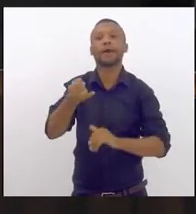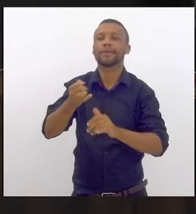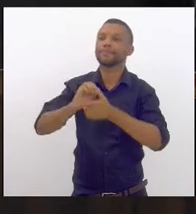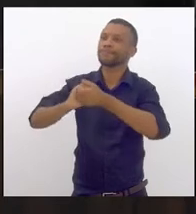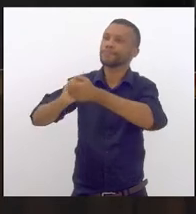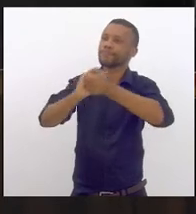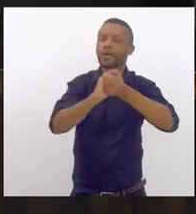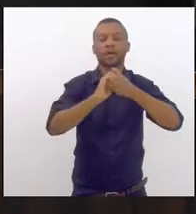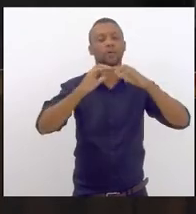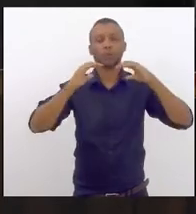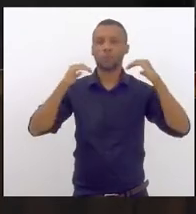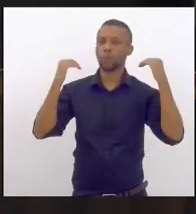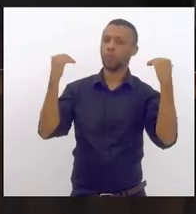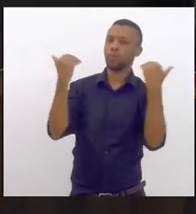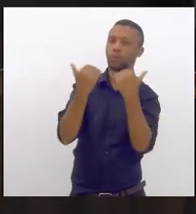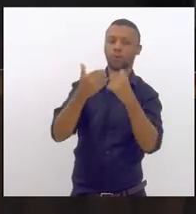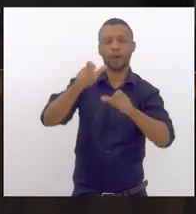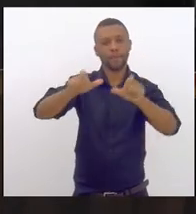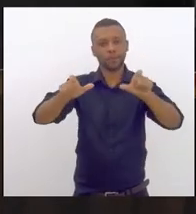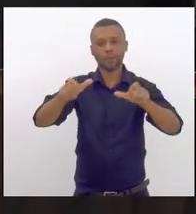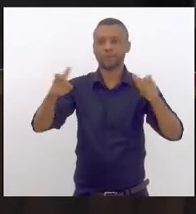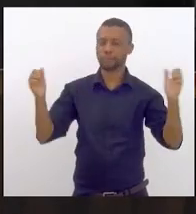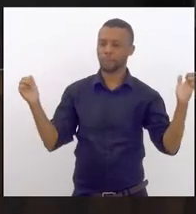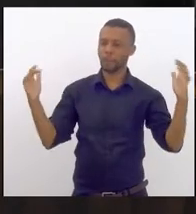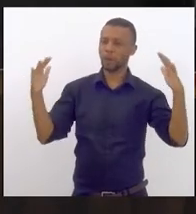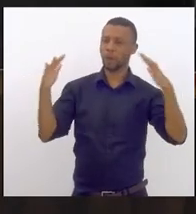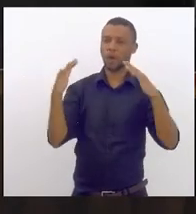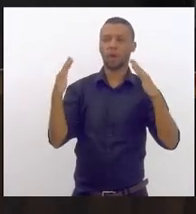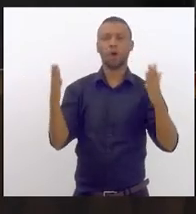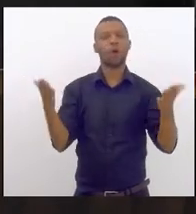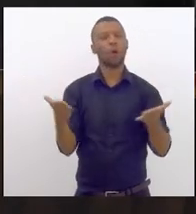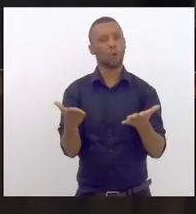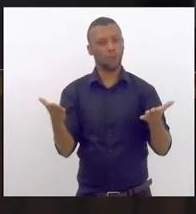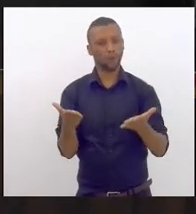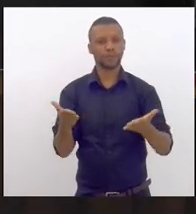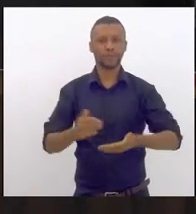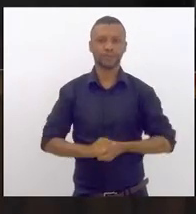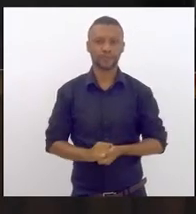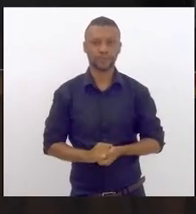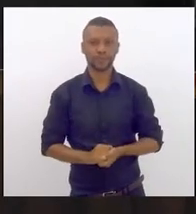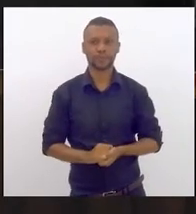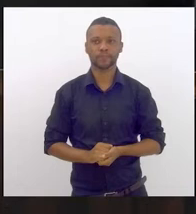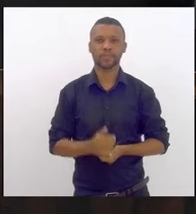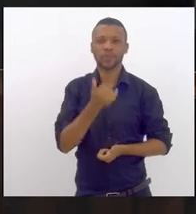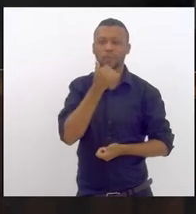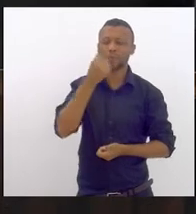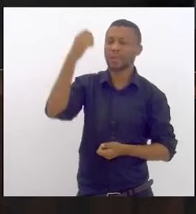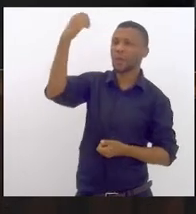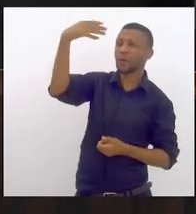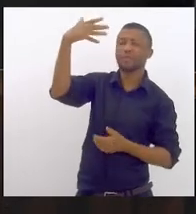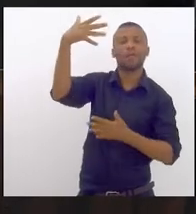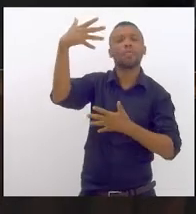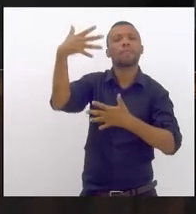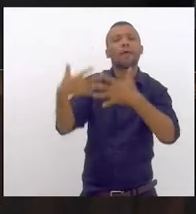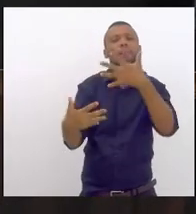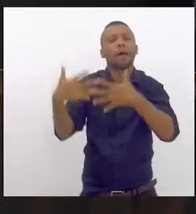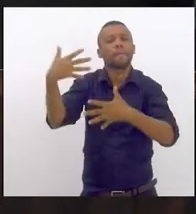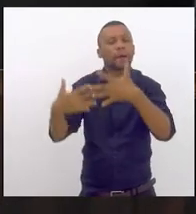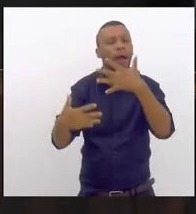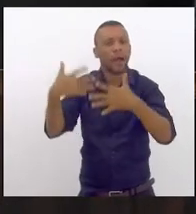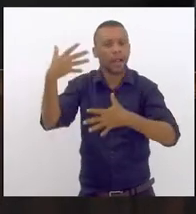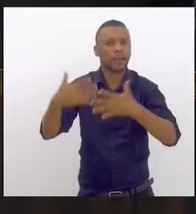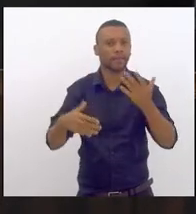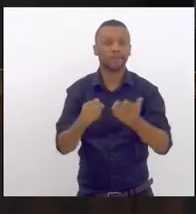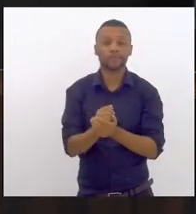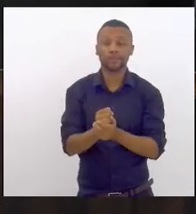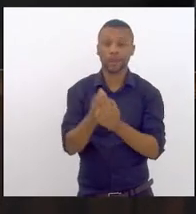galerias, né, as pessoas que ocupam aqui as galerias dessa casa hoje. A luz aqui me atrapalha, vieram acompanhar a